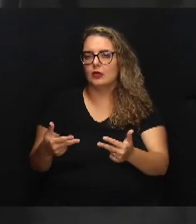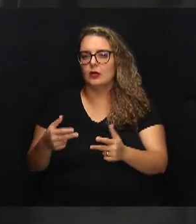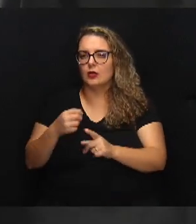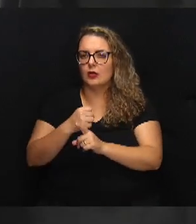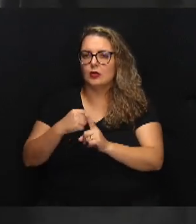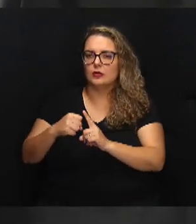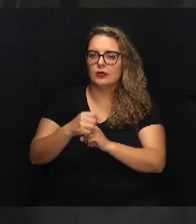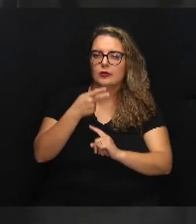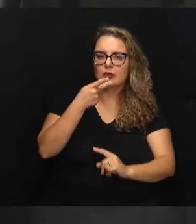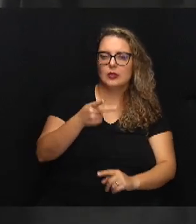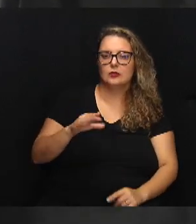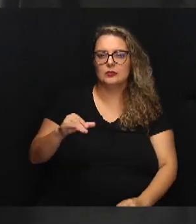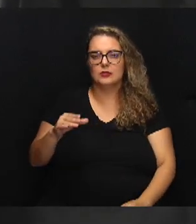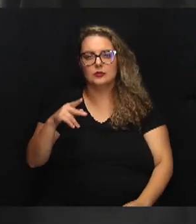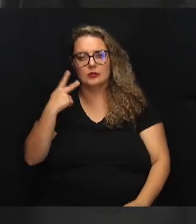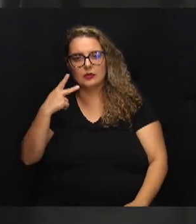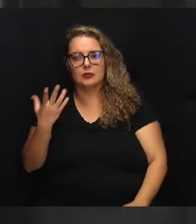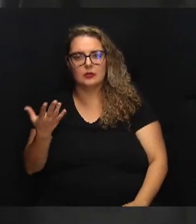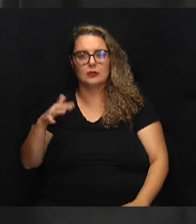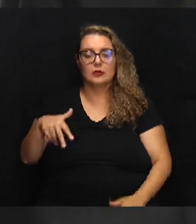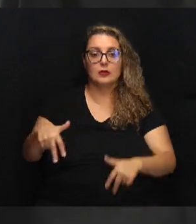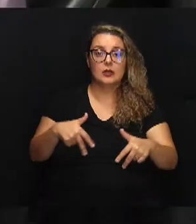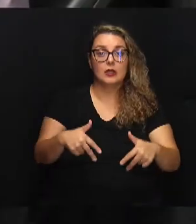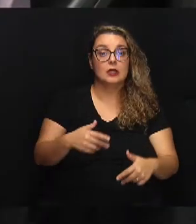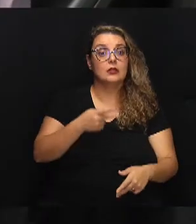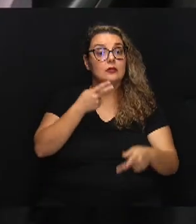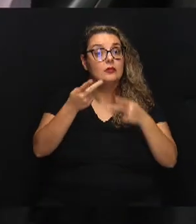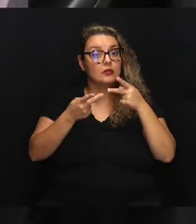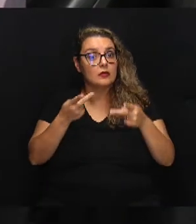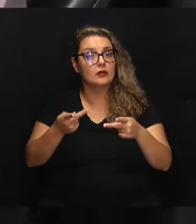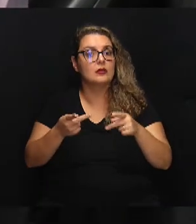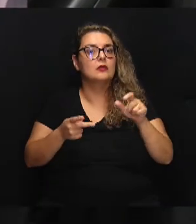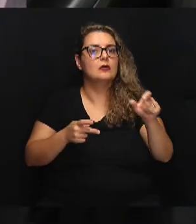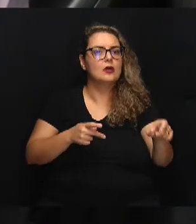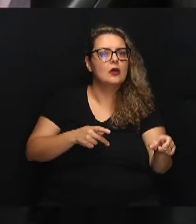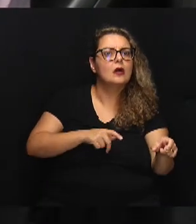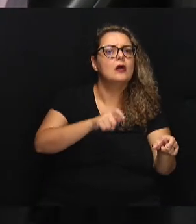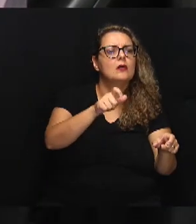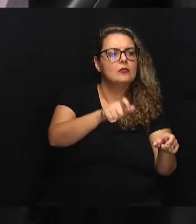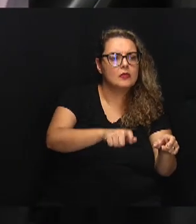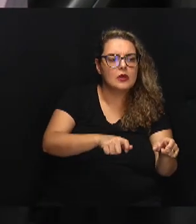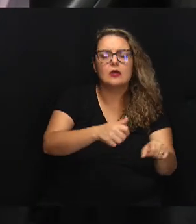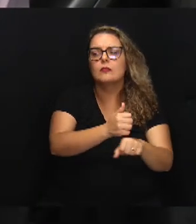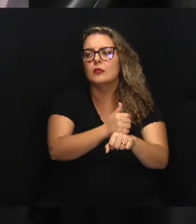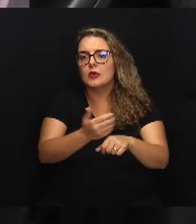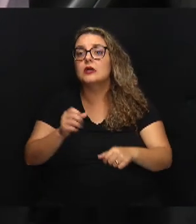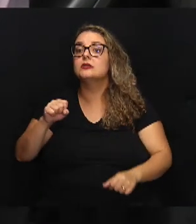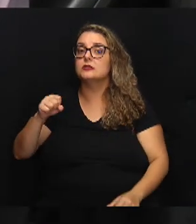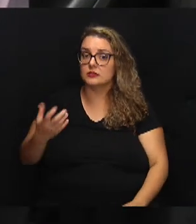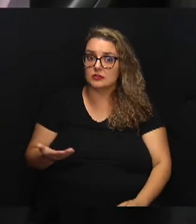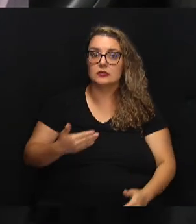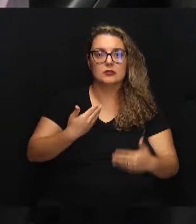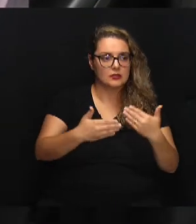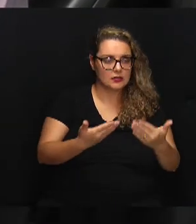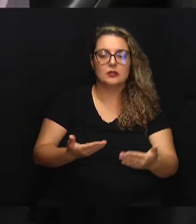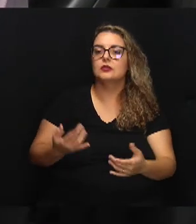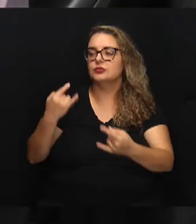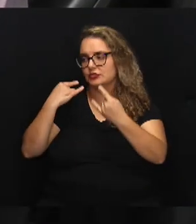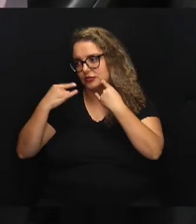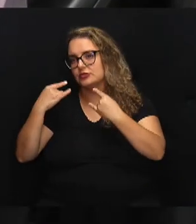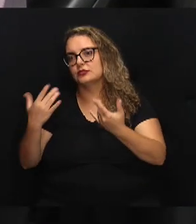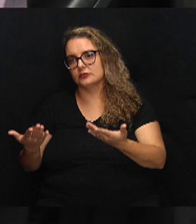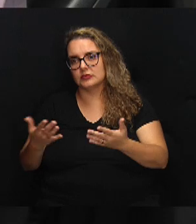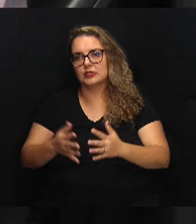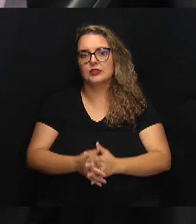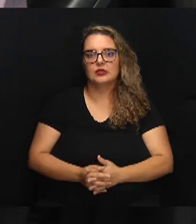de tal, o cientista político fulano de tal. Ah, então quem fala sobre isso é tal pessoa, é tal profissão. Exatamente, e assim foi. Já me interessava nisso,